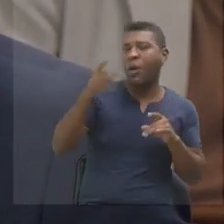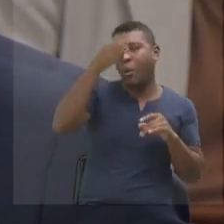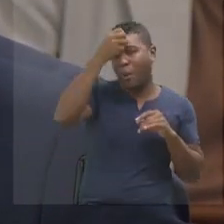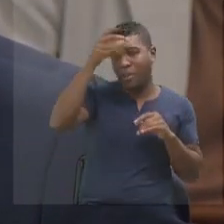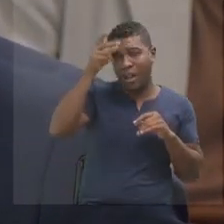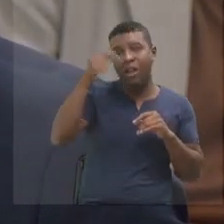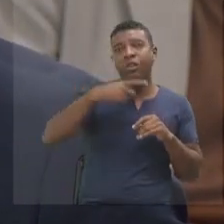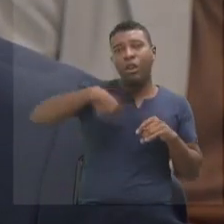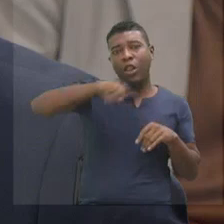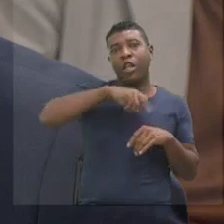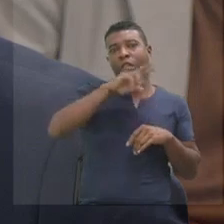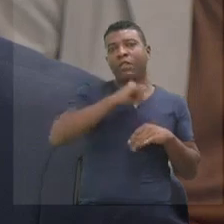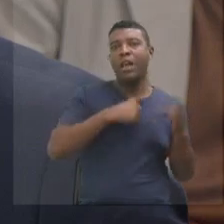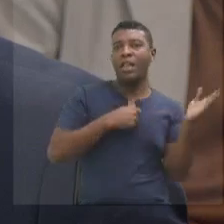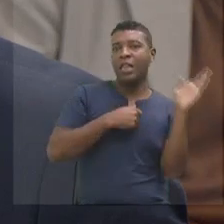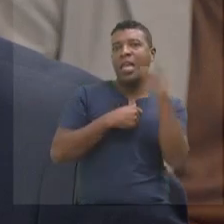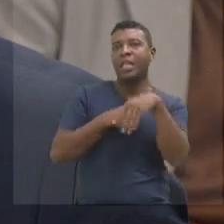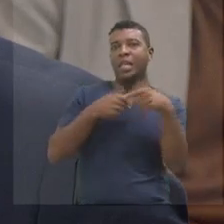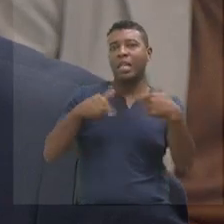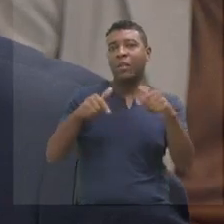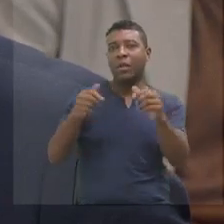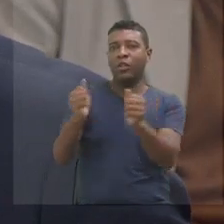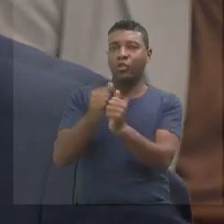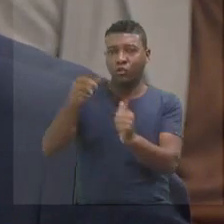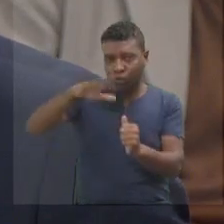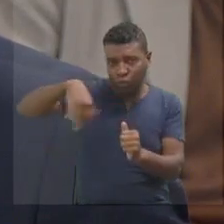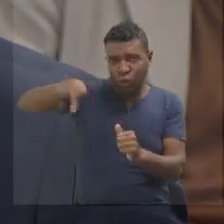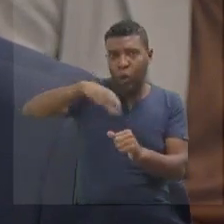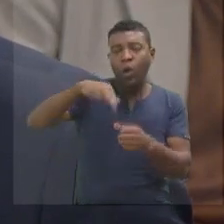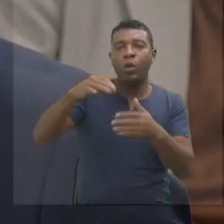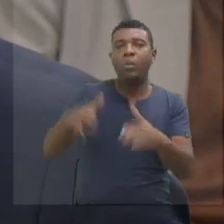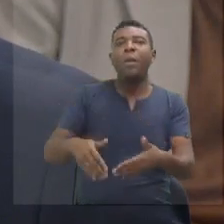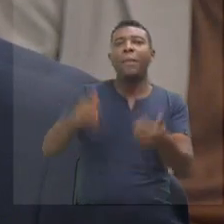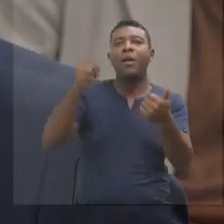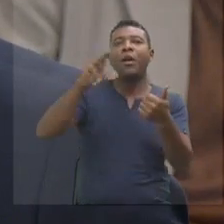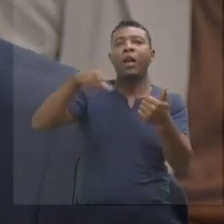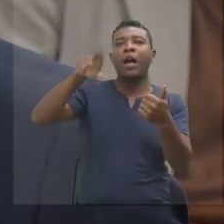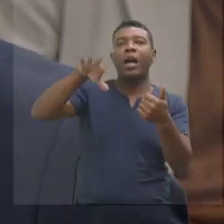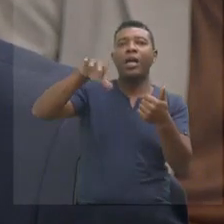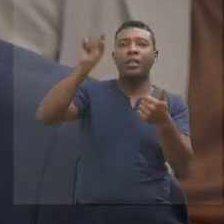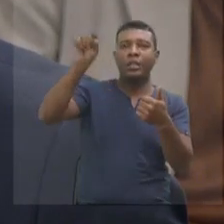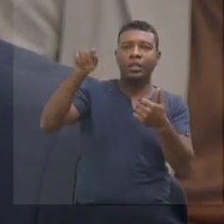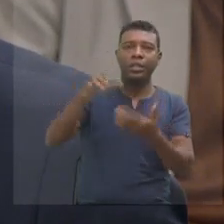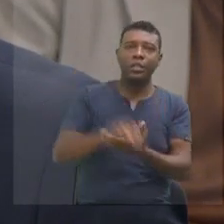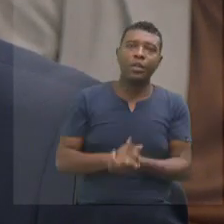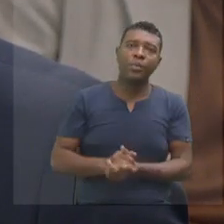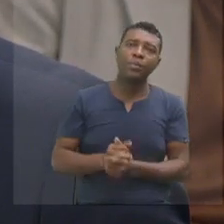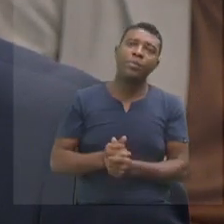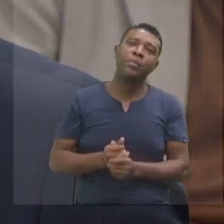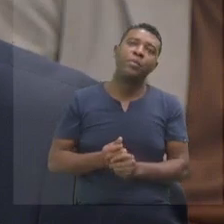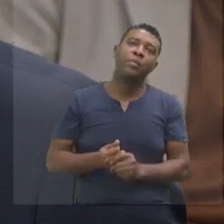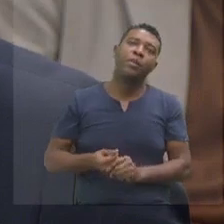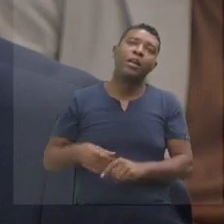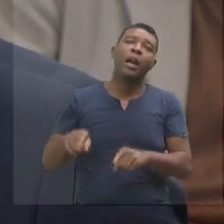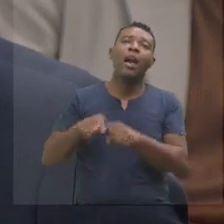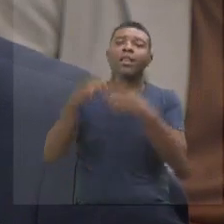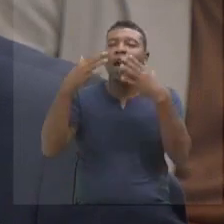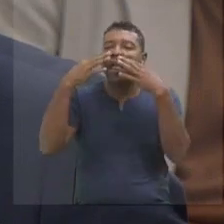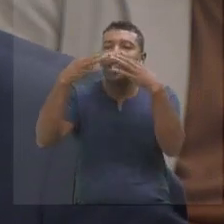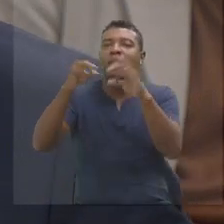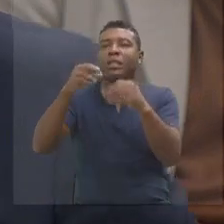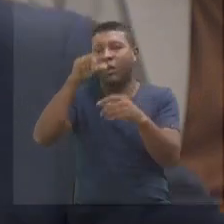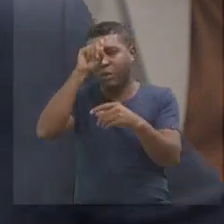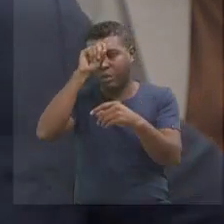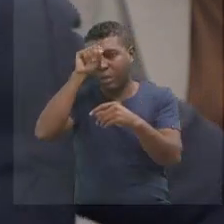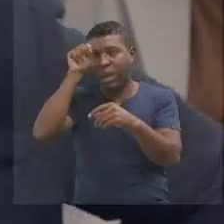pontos e nós vamos trabalhar juntos para conseguir realizar essa essa melhoria da atenção hospitalar na